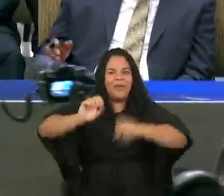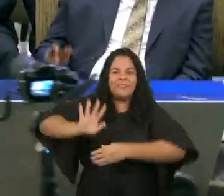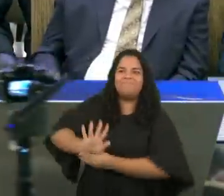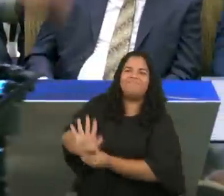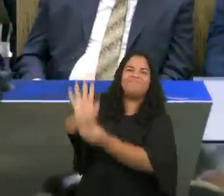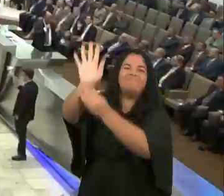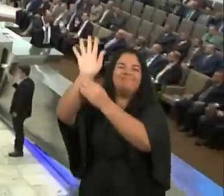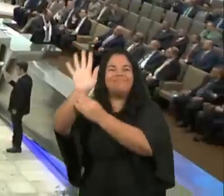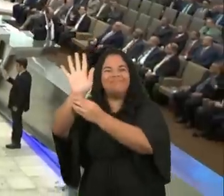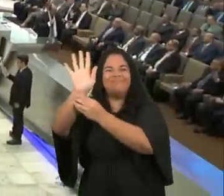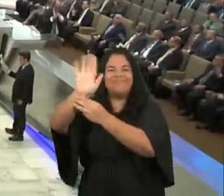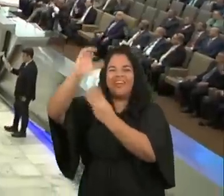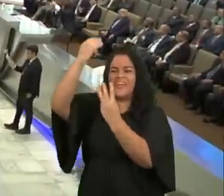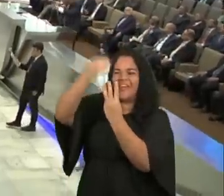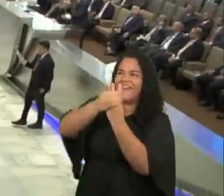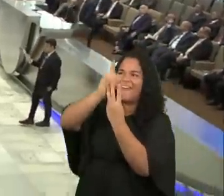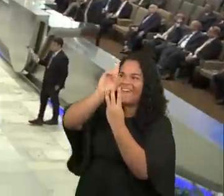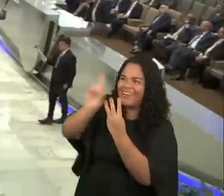diz bem forte: